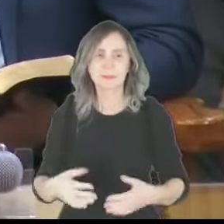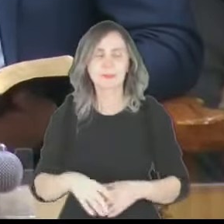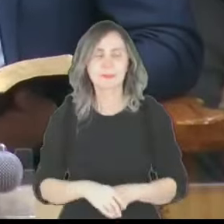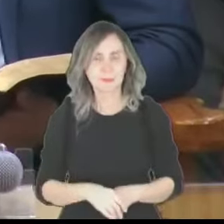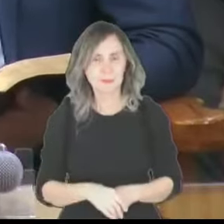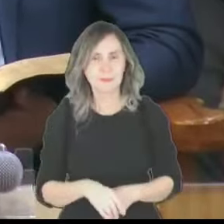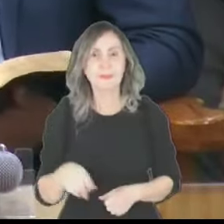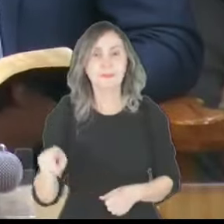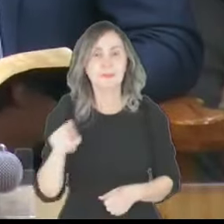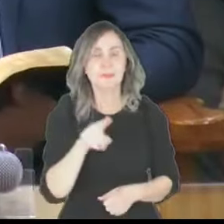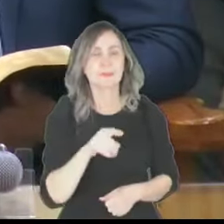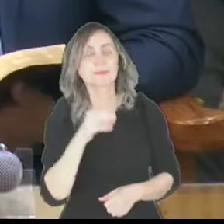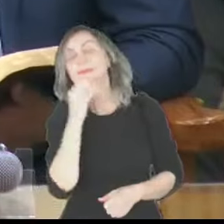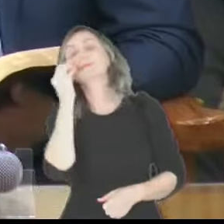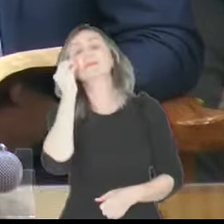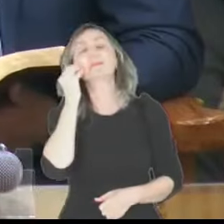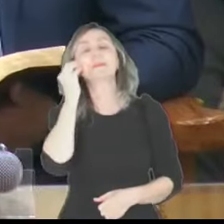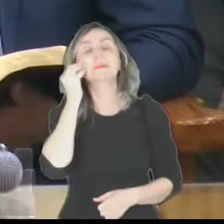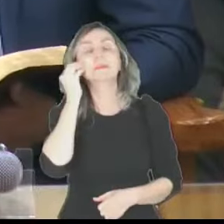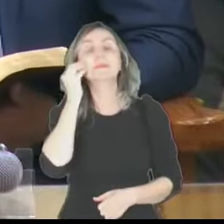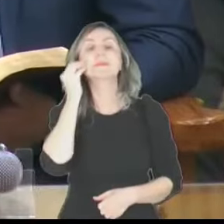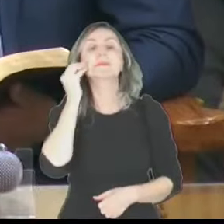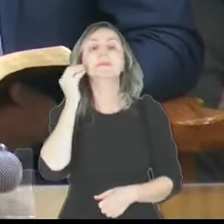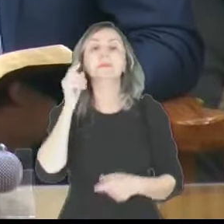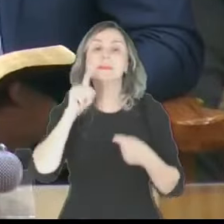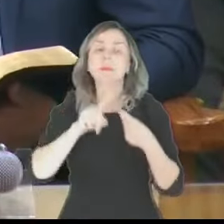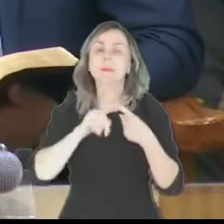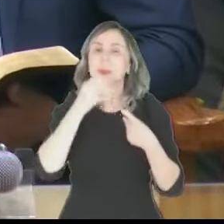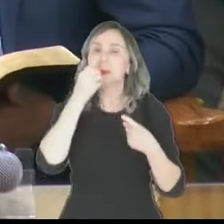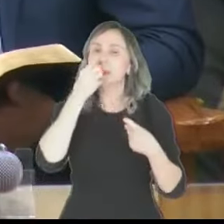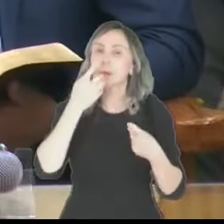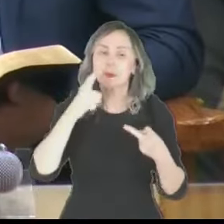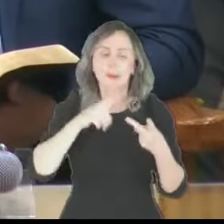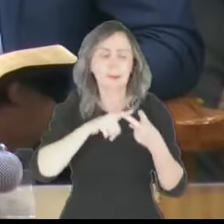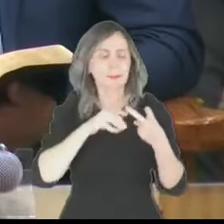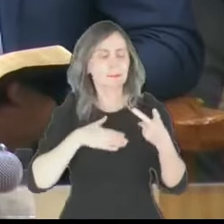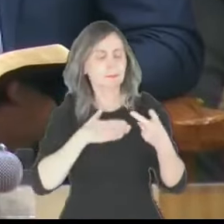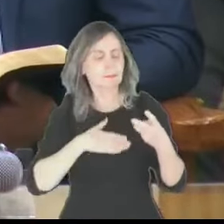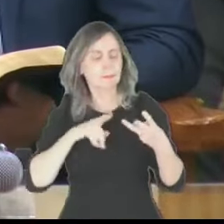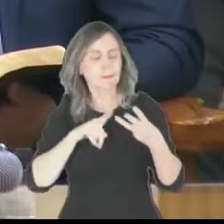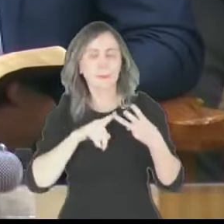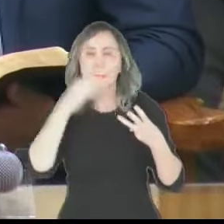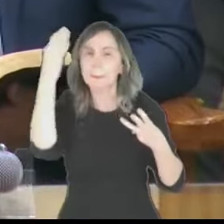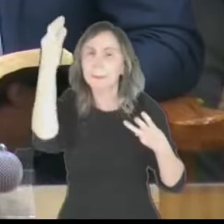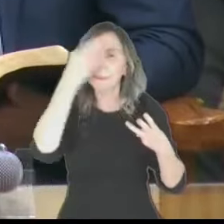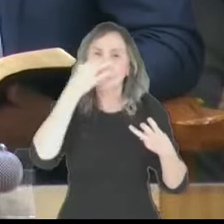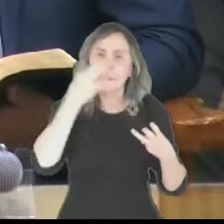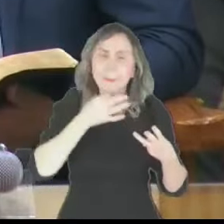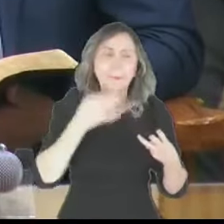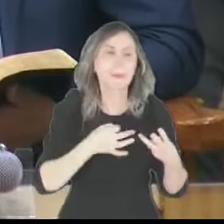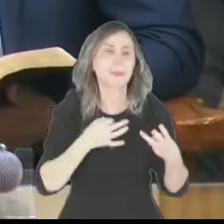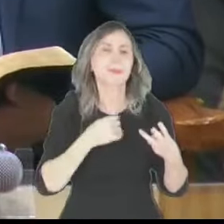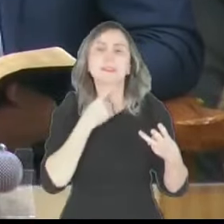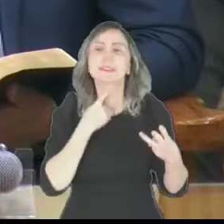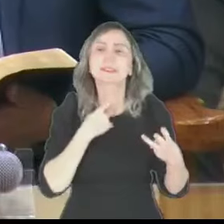Experimenteis Qual seja Boa Agradável E perfeita Ou desejável